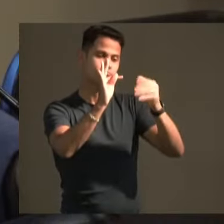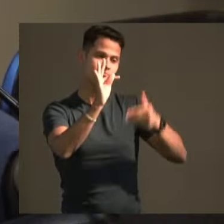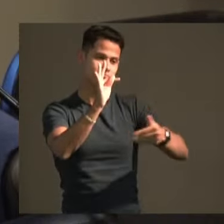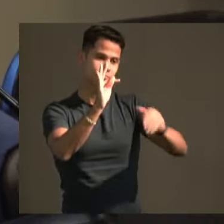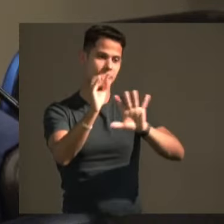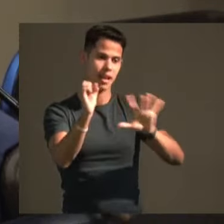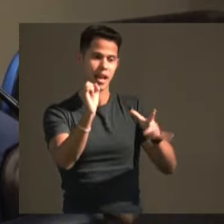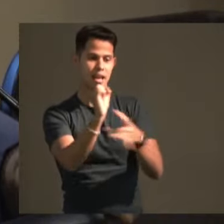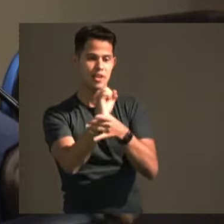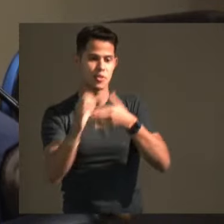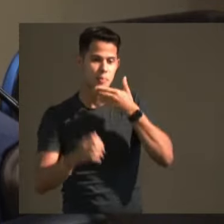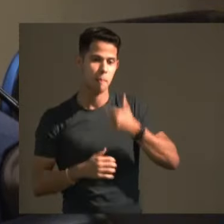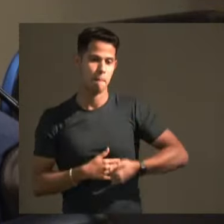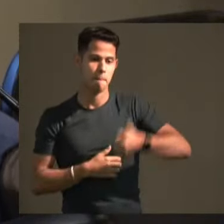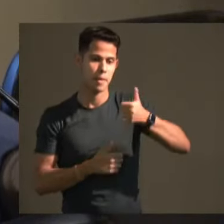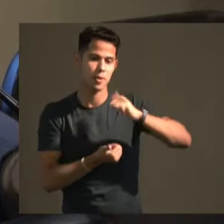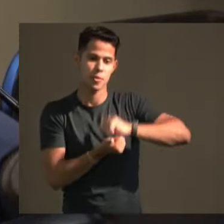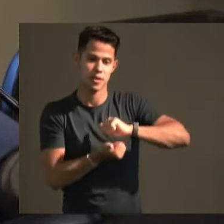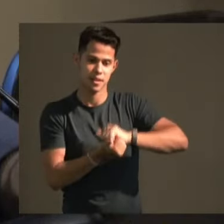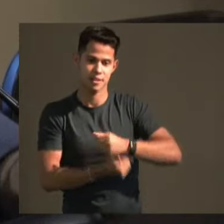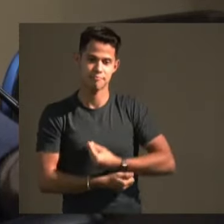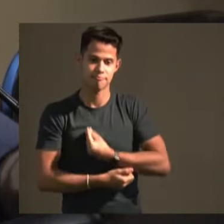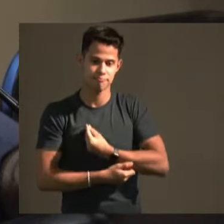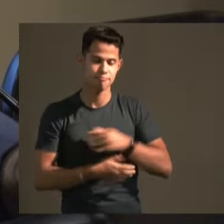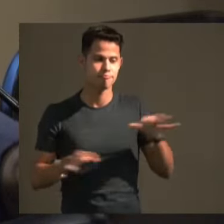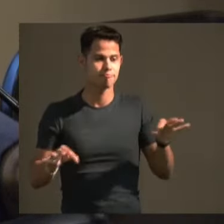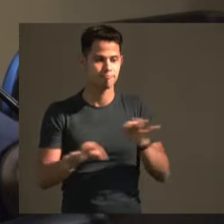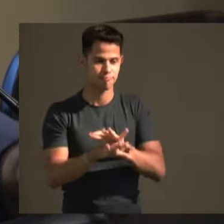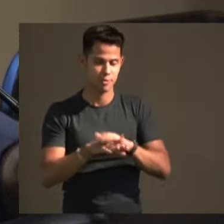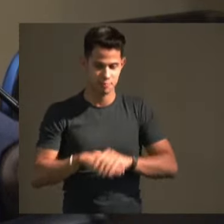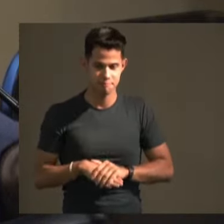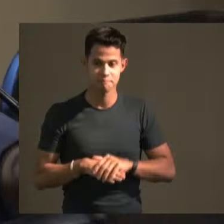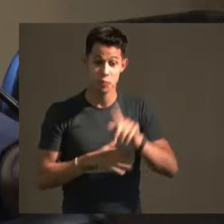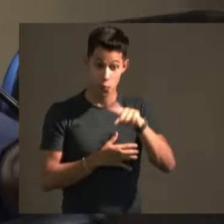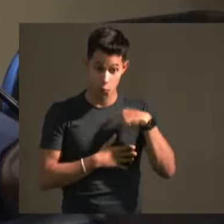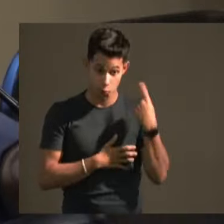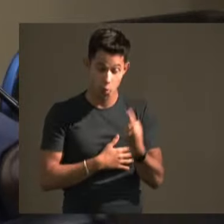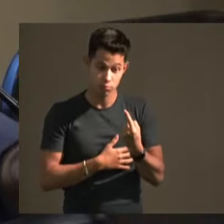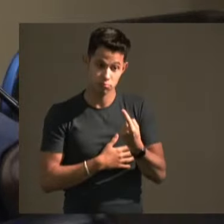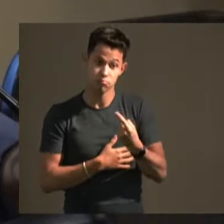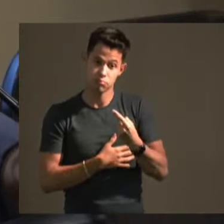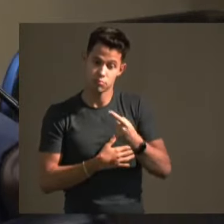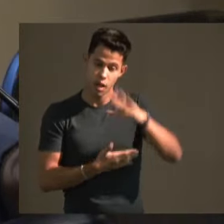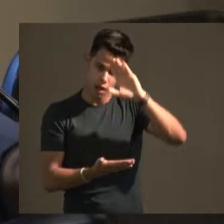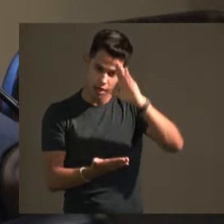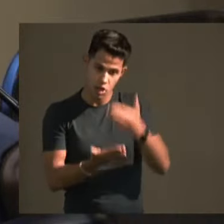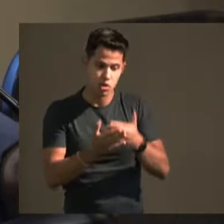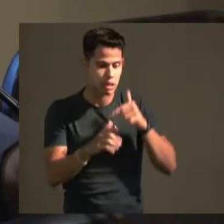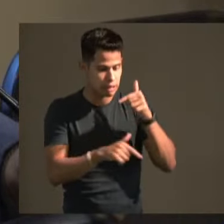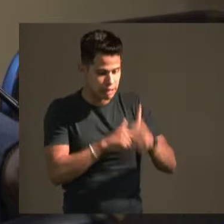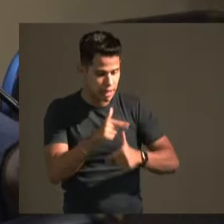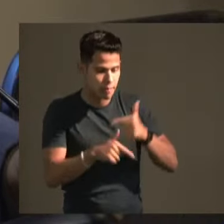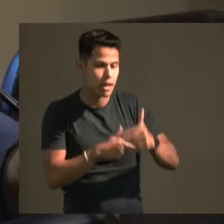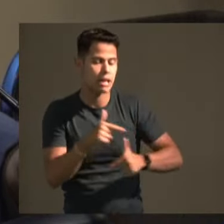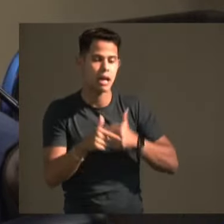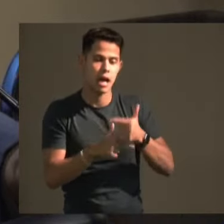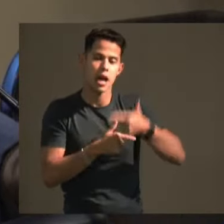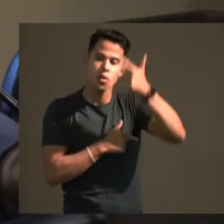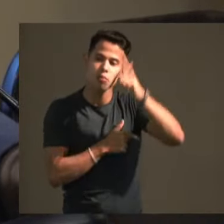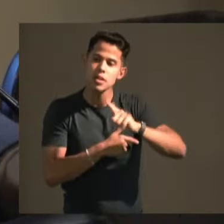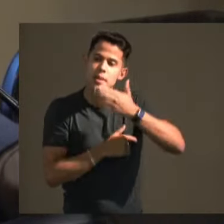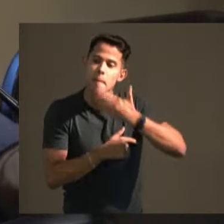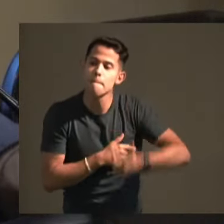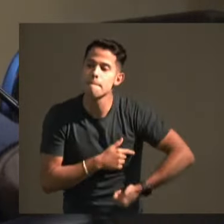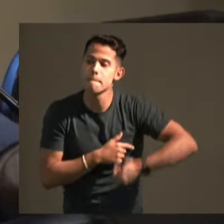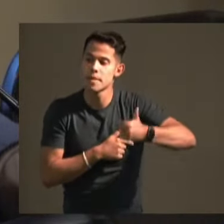melhoria na sua qualidade de vida. Então, é isso. Pretendemos, vamos trabalhar para ver se a gente aumenta um pouco mais essa linha, né, se a